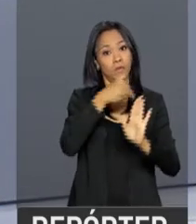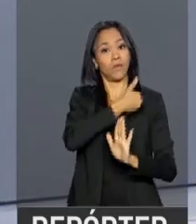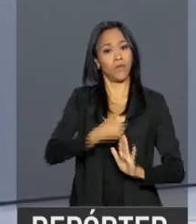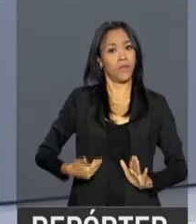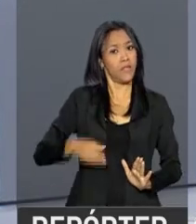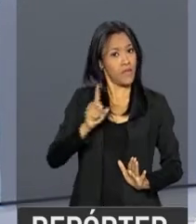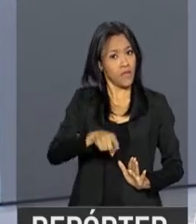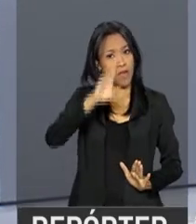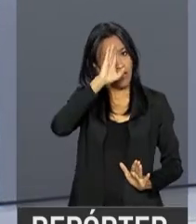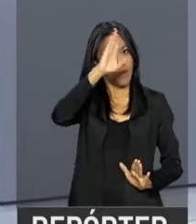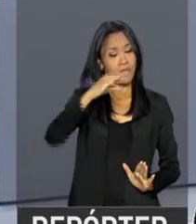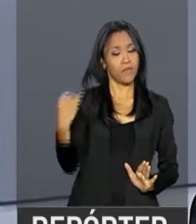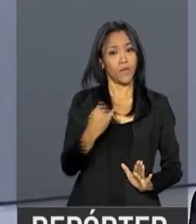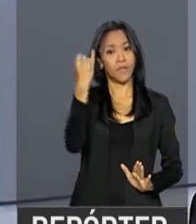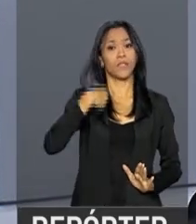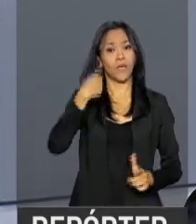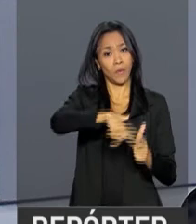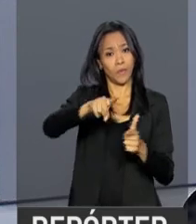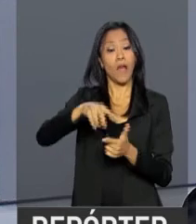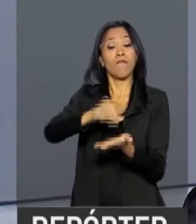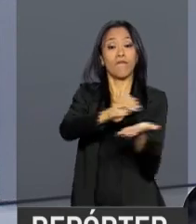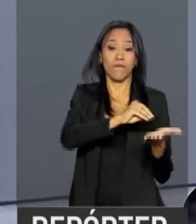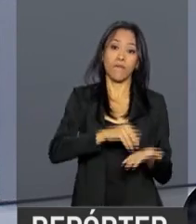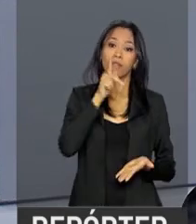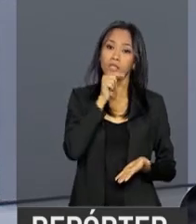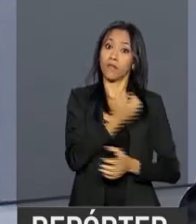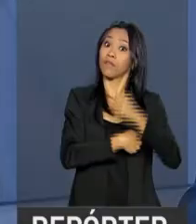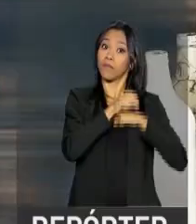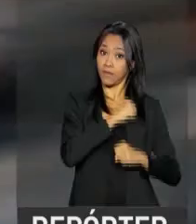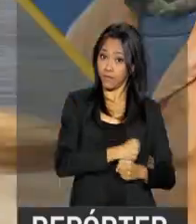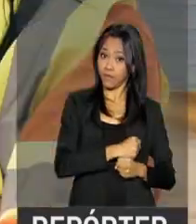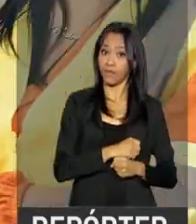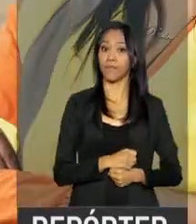fundamental para a região que enfrentam a crise hídrica desde o ano passado